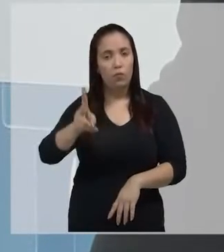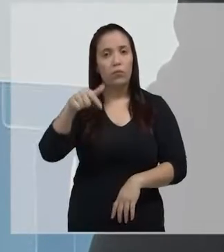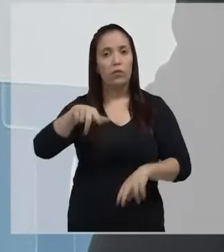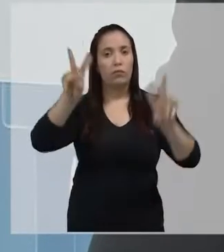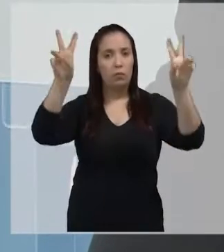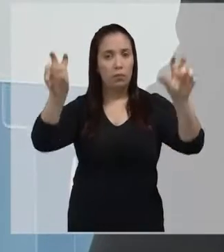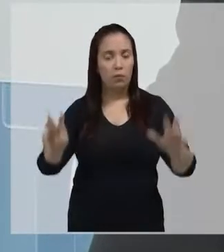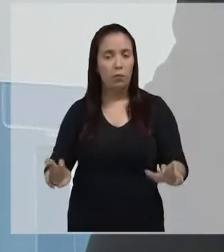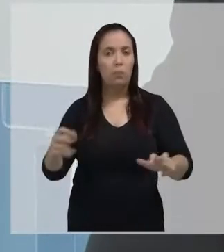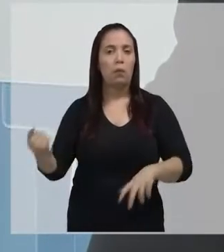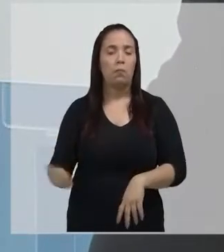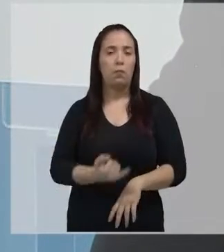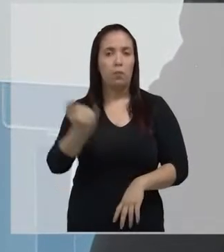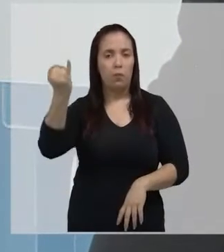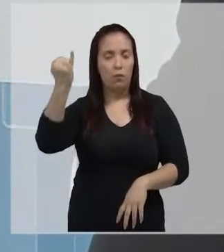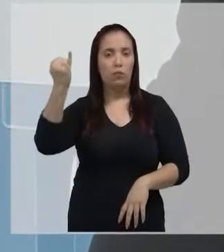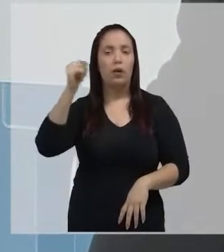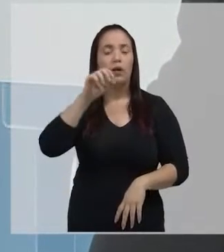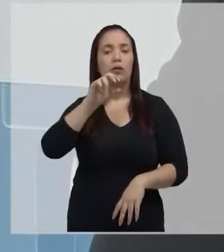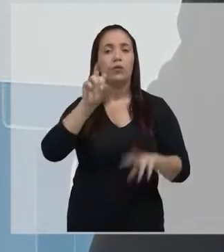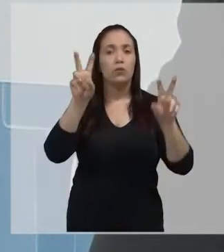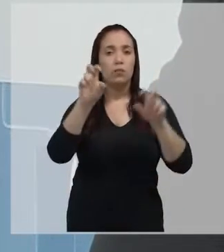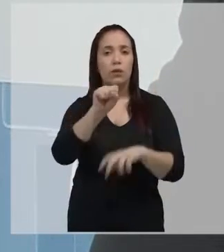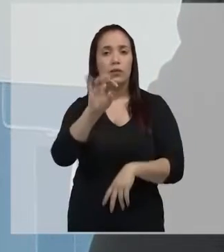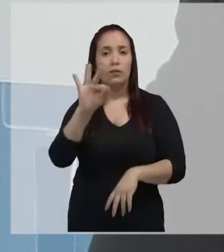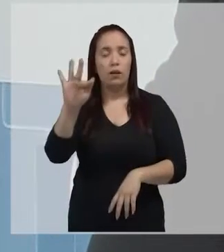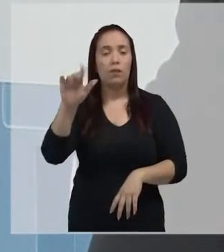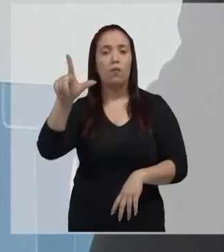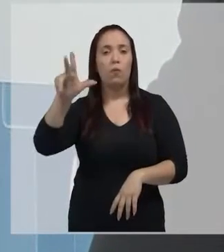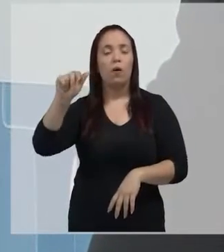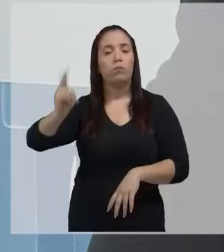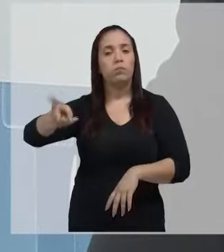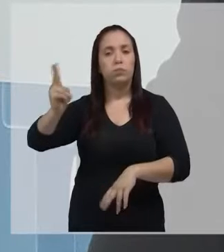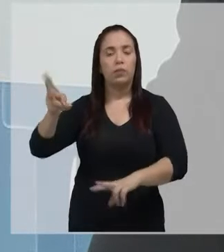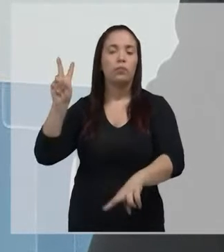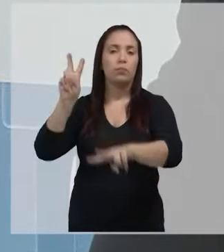já da decisão do Supremo Tribunal Federal, em que o Lula permanece